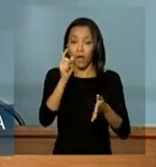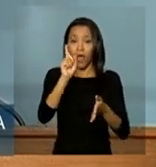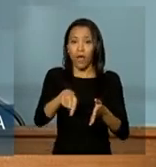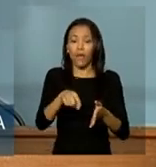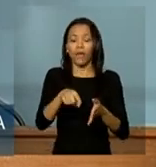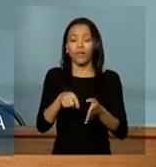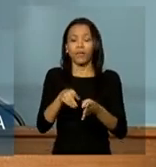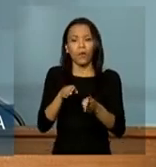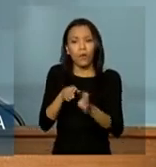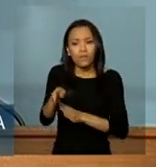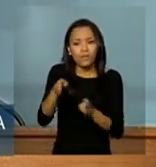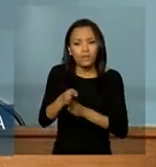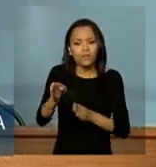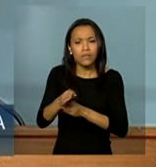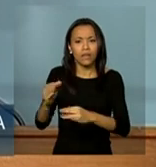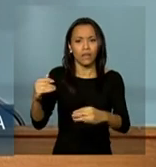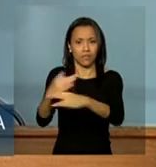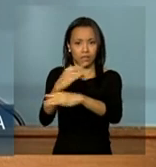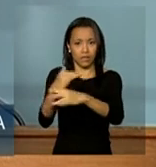cidades médias